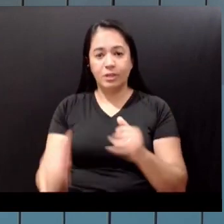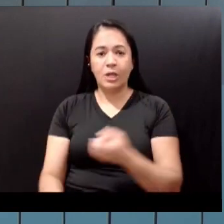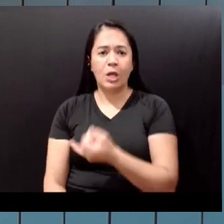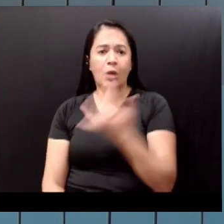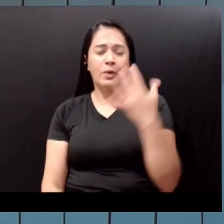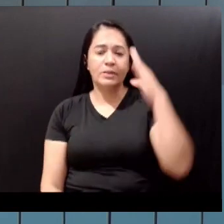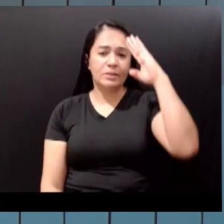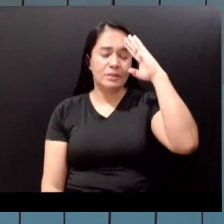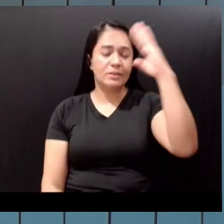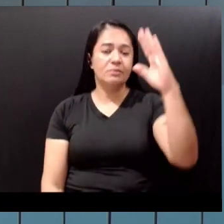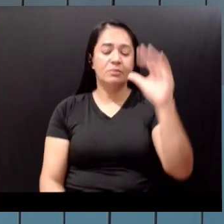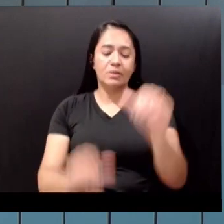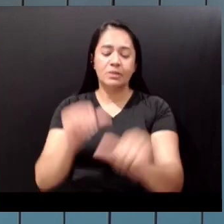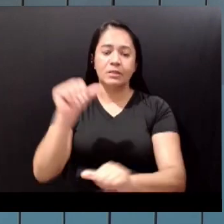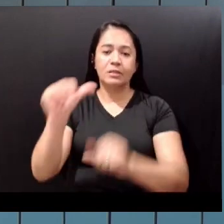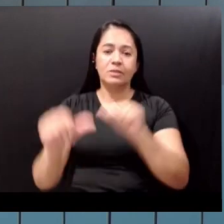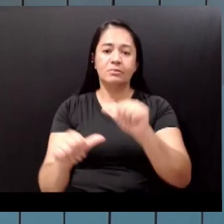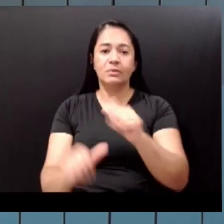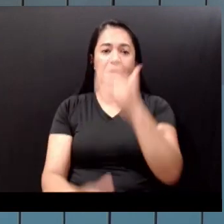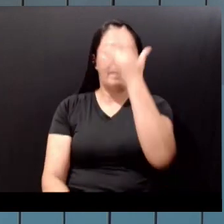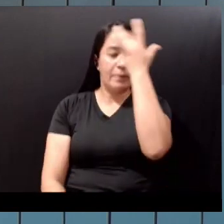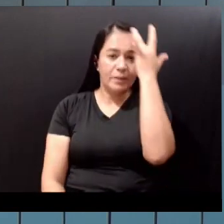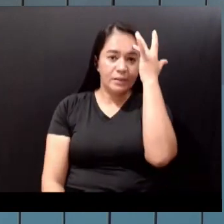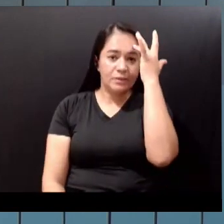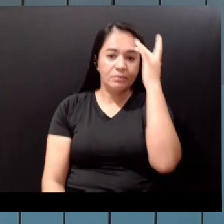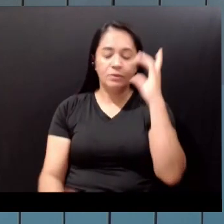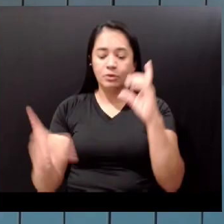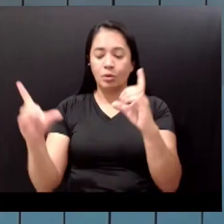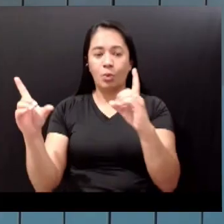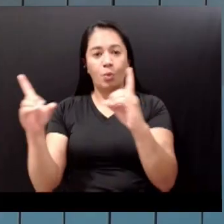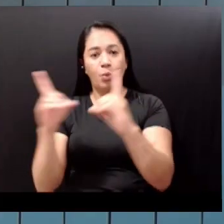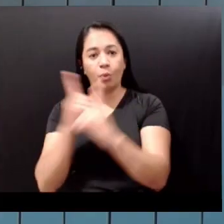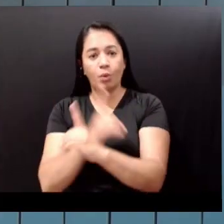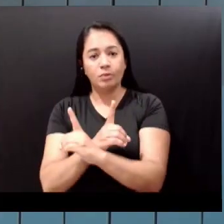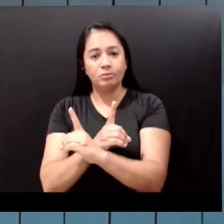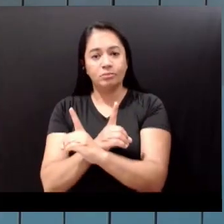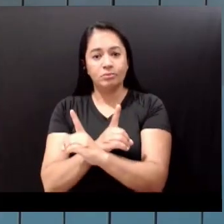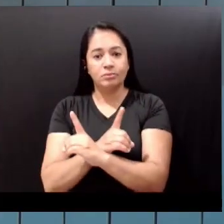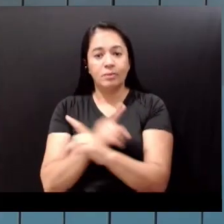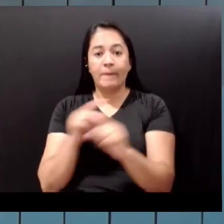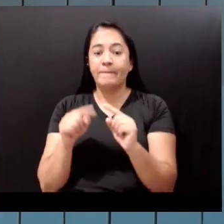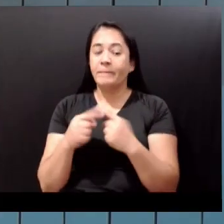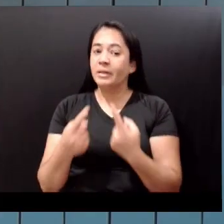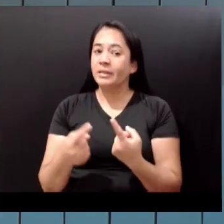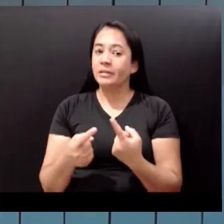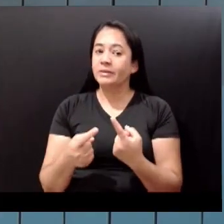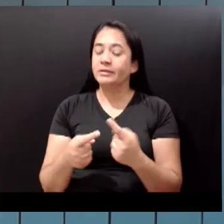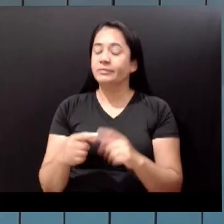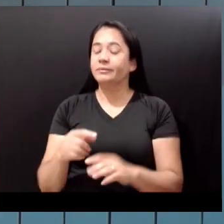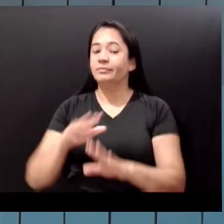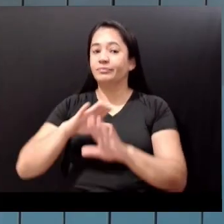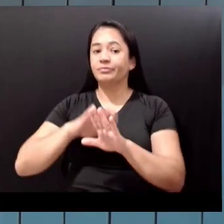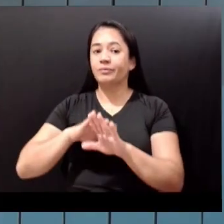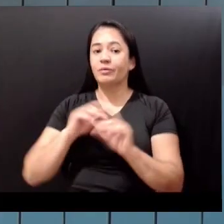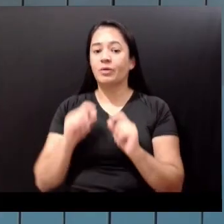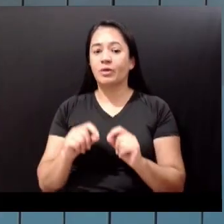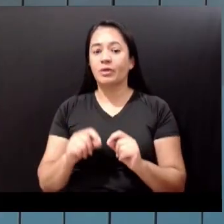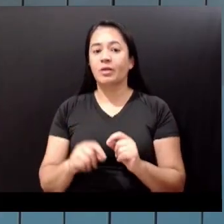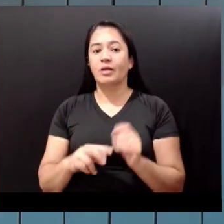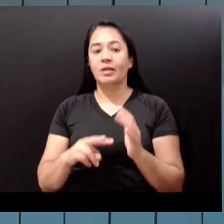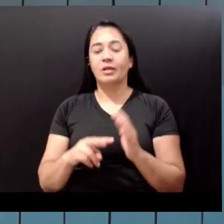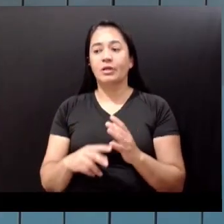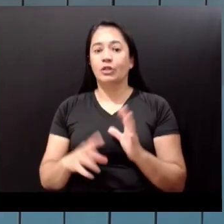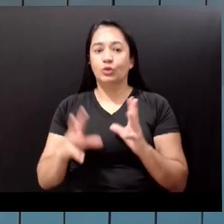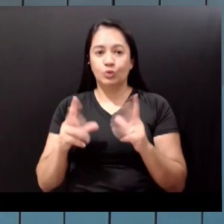quais serão as principais mudanças para as pessoas, diagnosticadas com essa doença? Mas aí tem uma ressalva, que isso